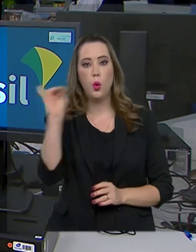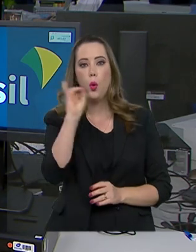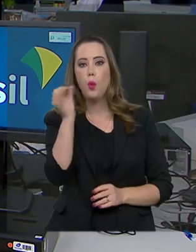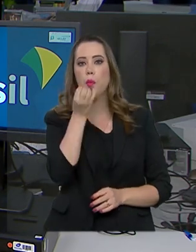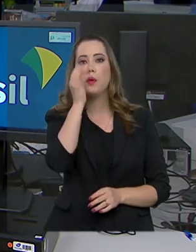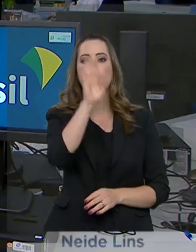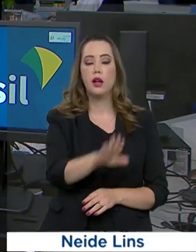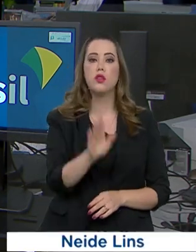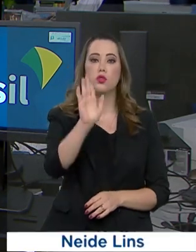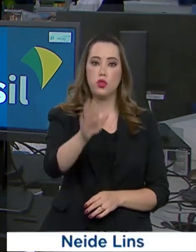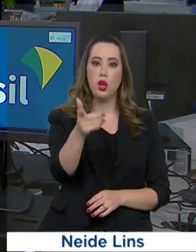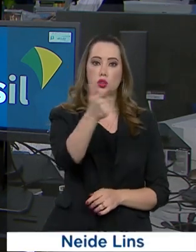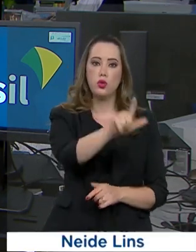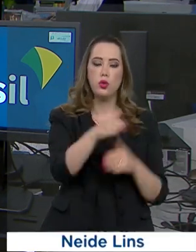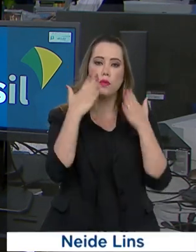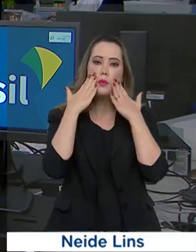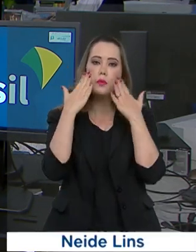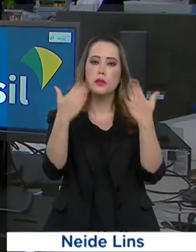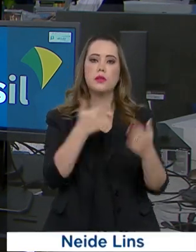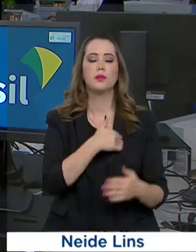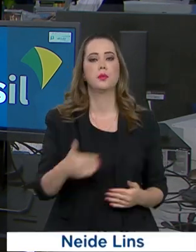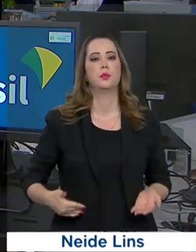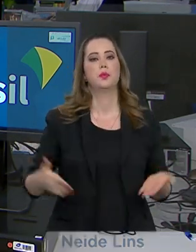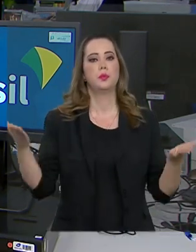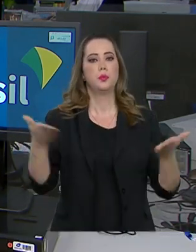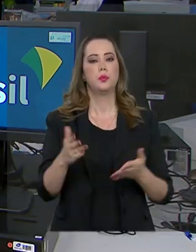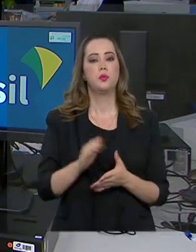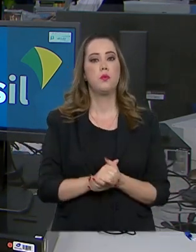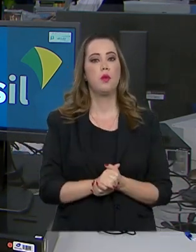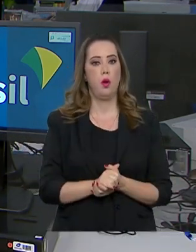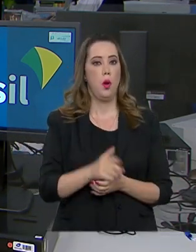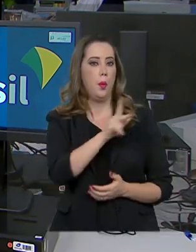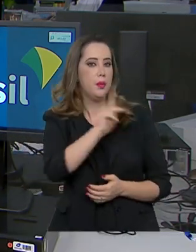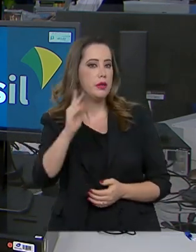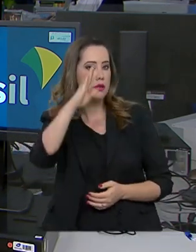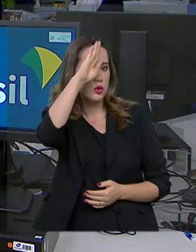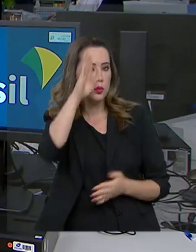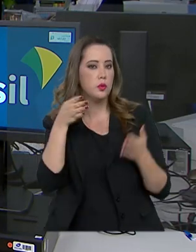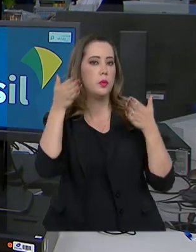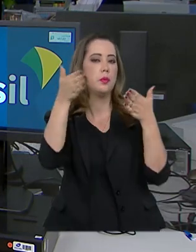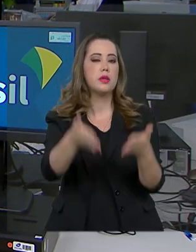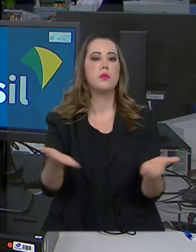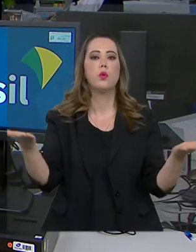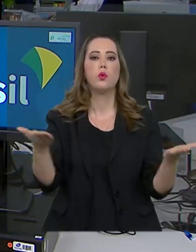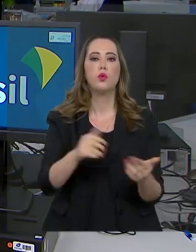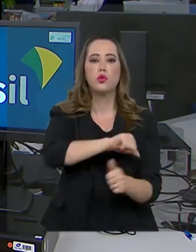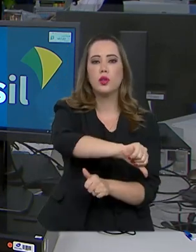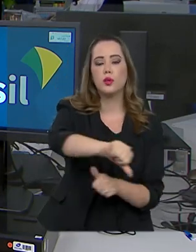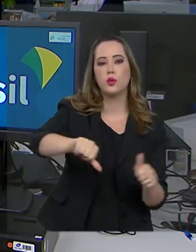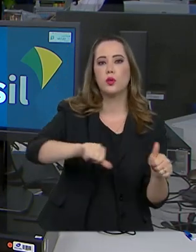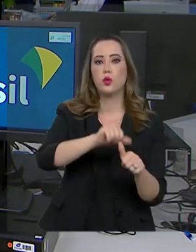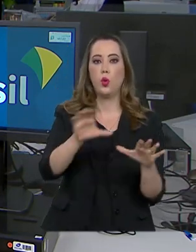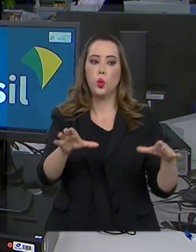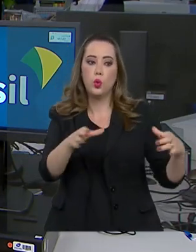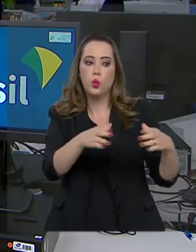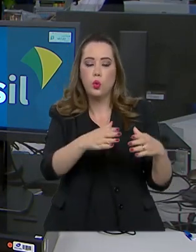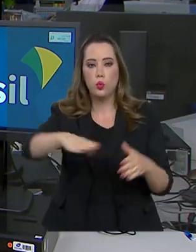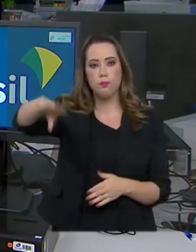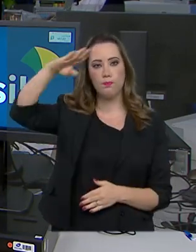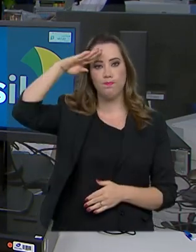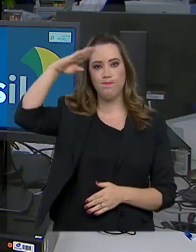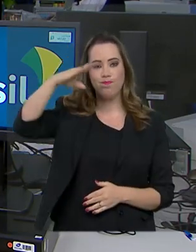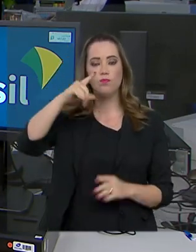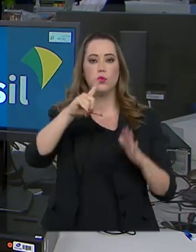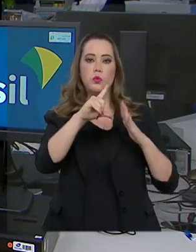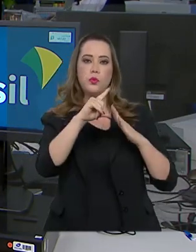Olá, boa tarde. Já estamos de volta com o Governo Agora. O presidente Jair Bolsonaro participou hoje da troca da guarda presidencial